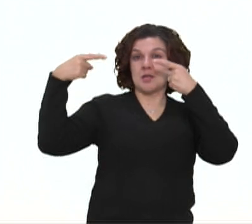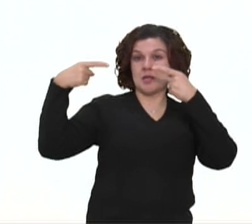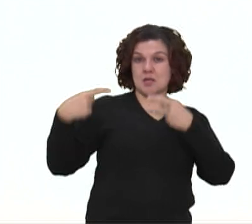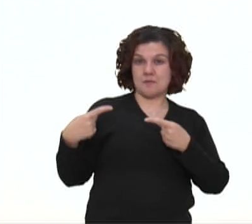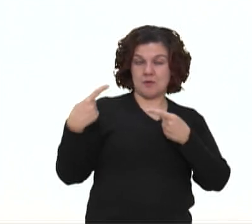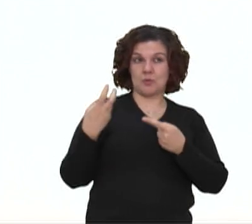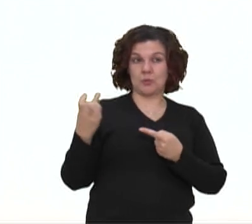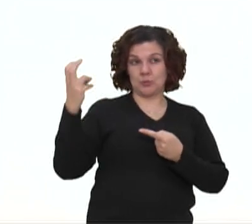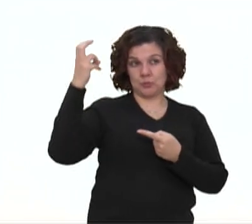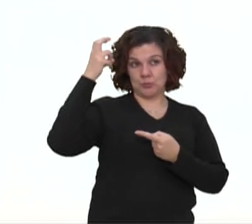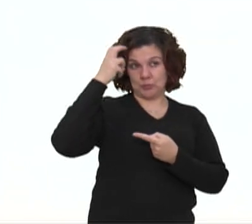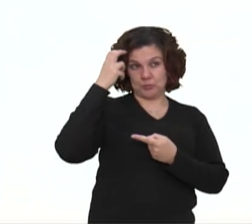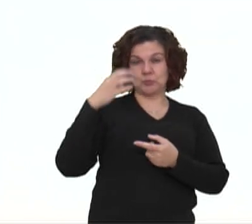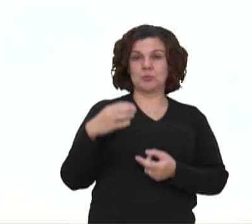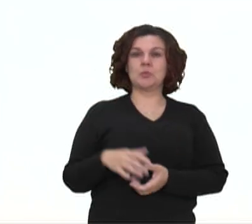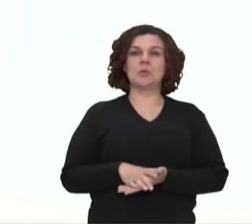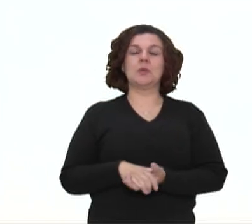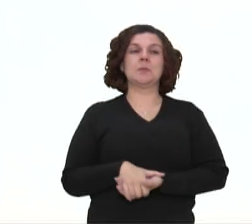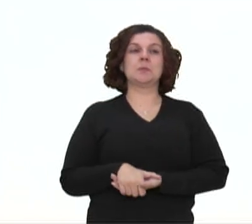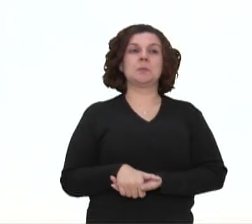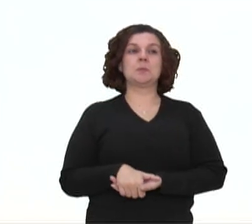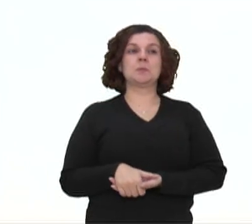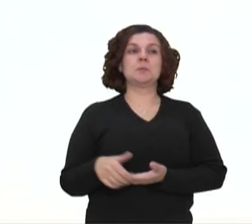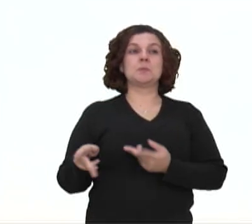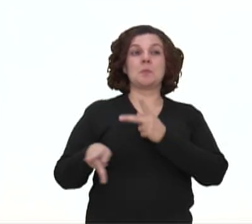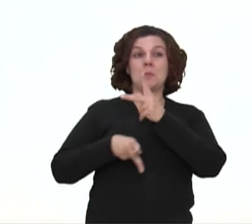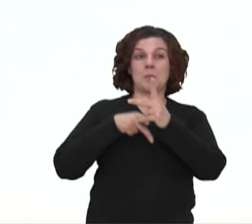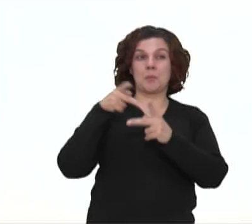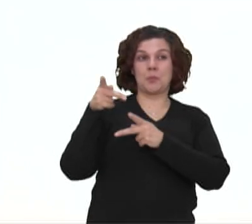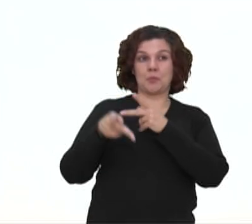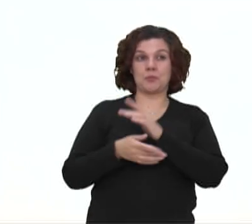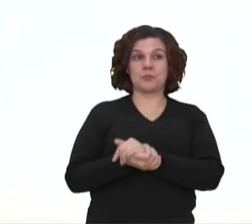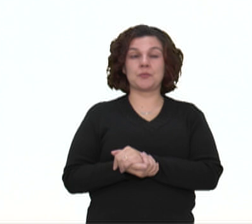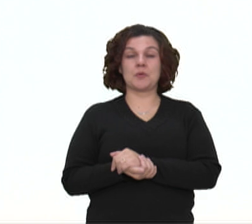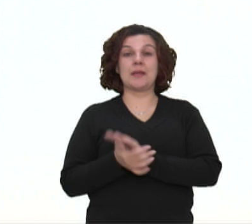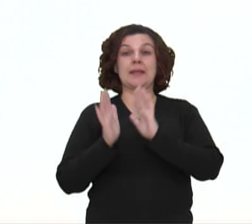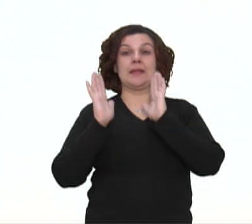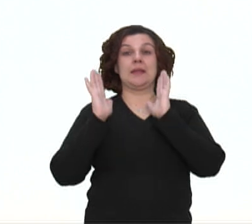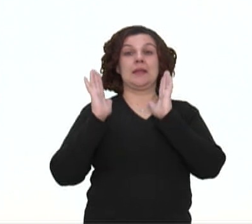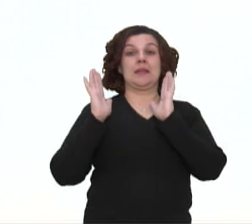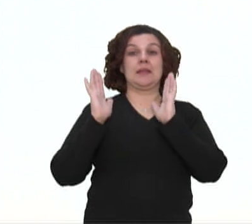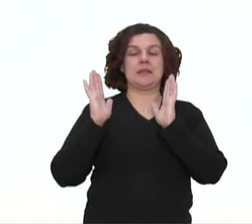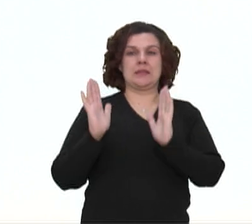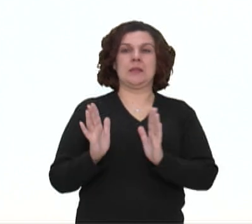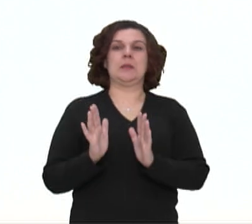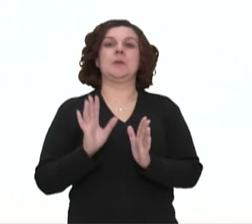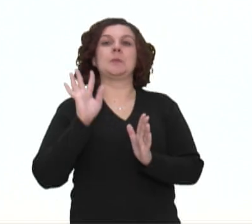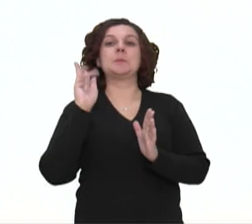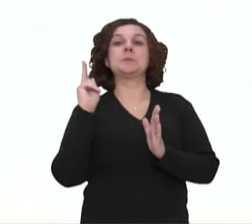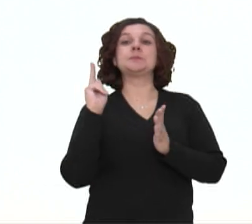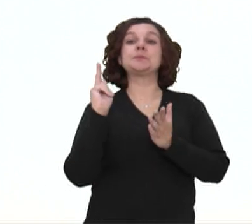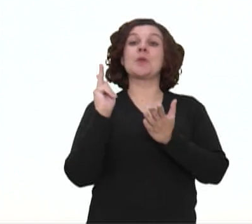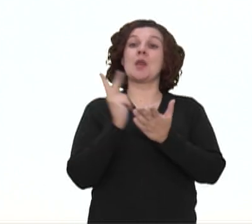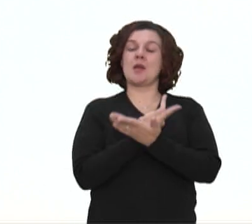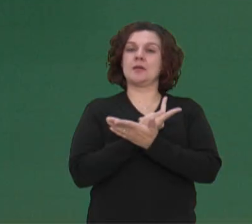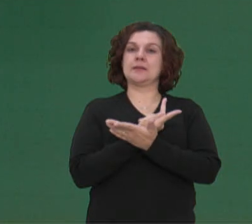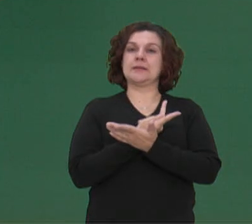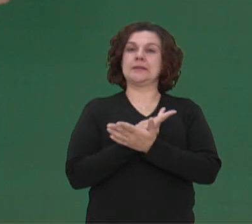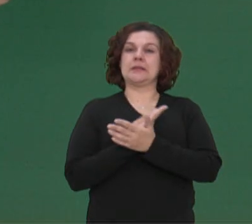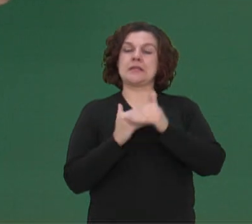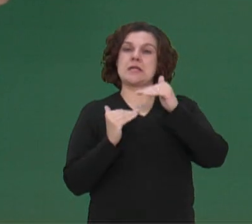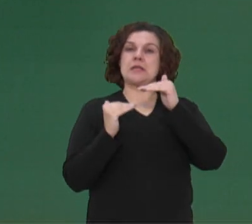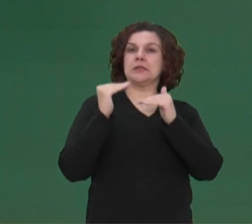pelo poder central, certo? Isso remete, vai dar como consequência